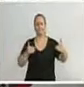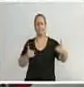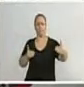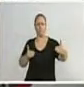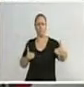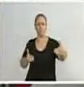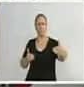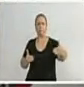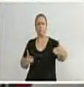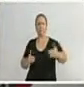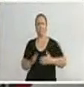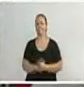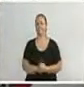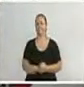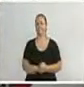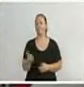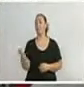desesperador, mais